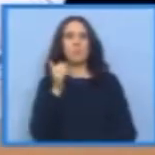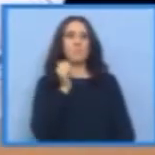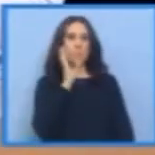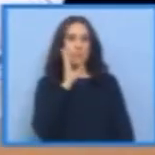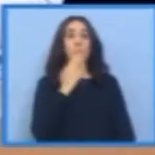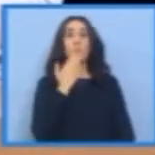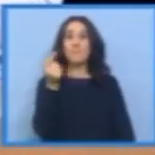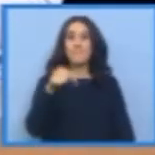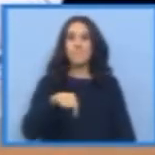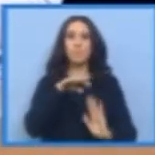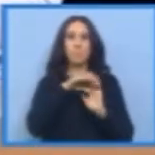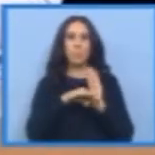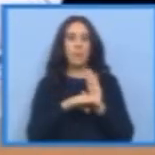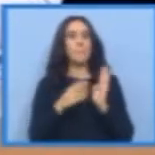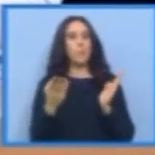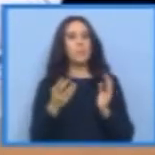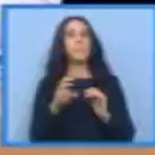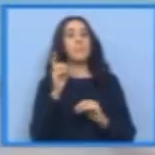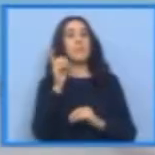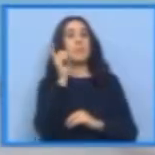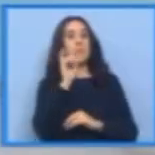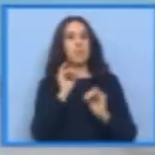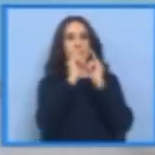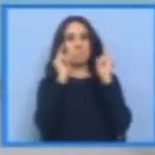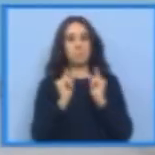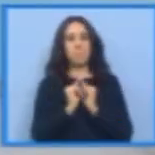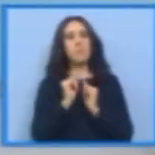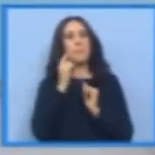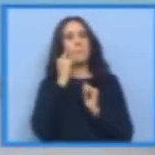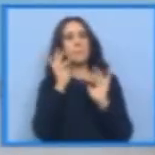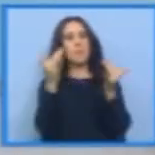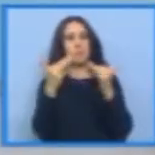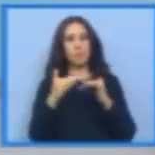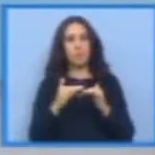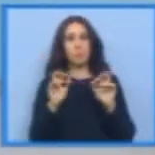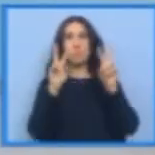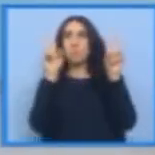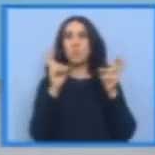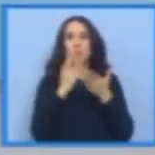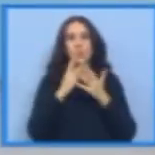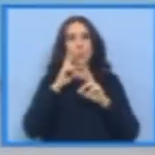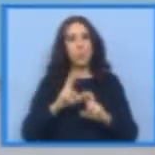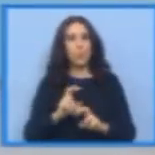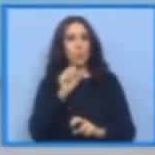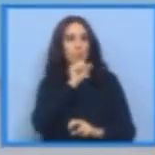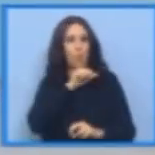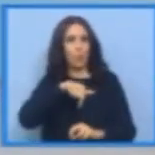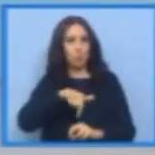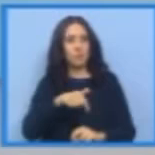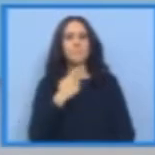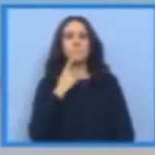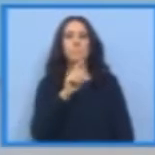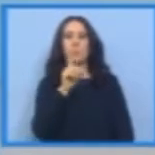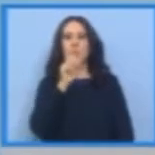onde, no Dia Internacional das Migrações, para um estudo que é mesmo a propósito do que se assinala hoje, e perguntava,